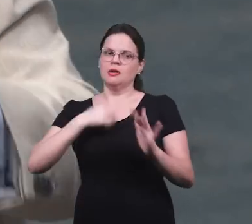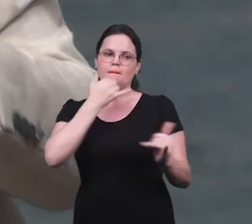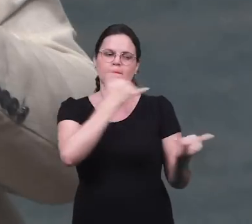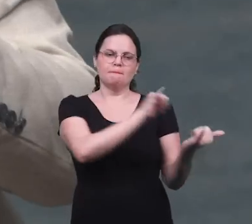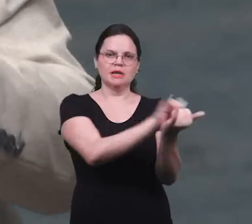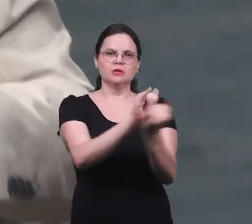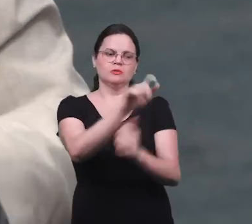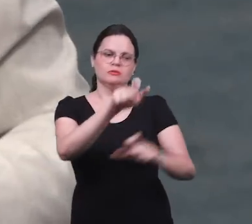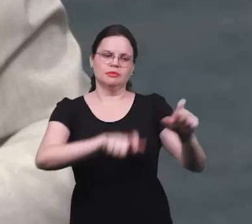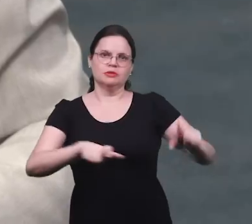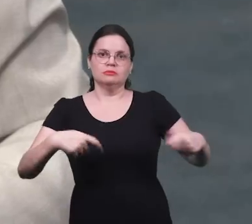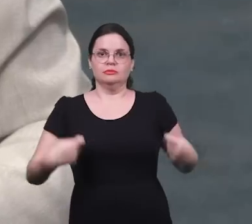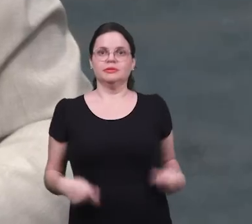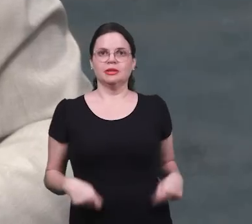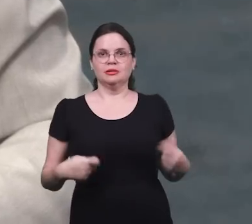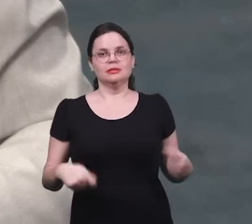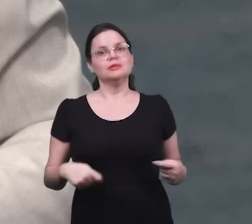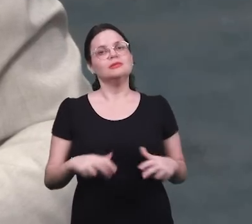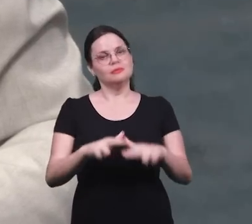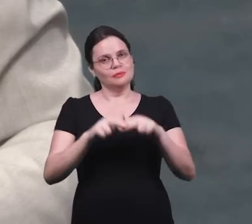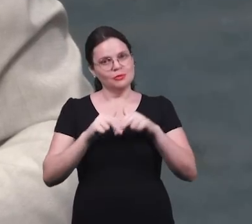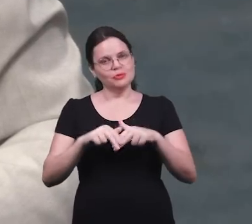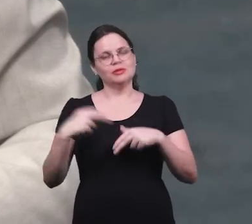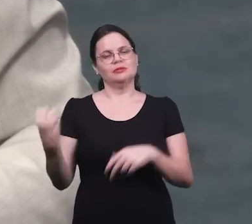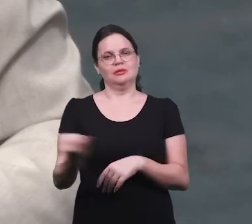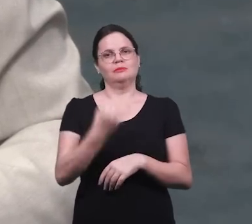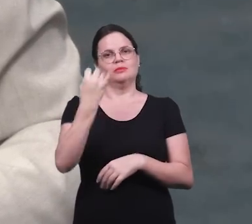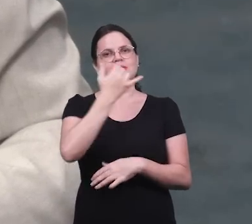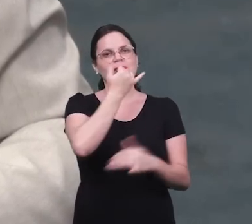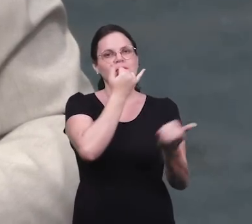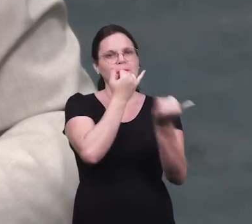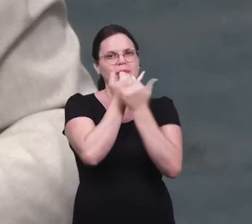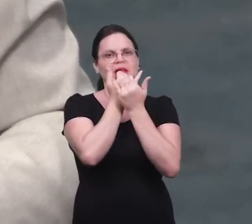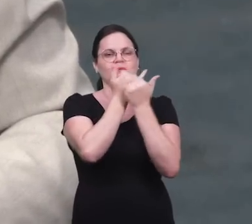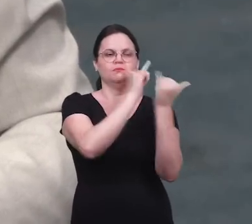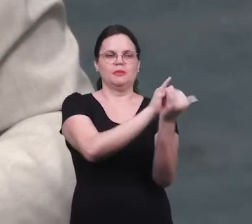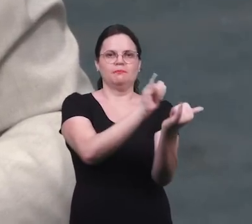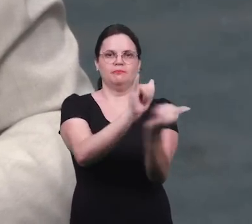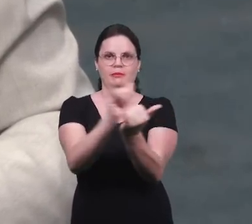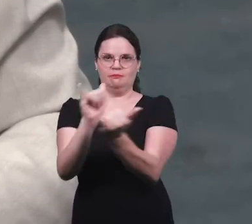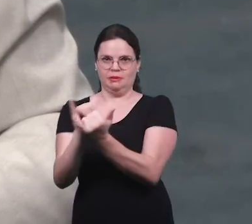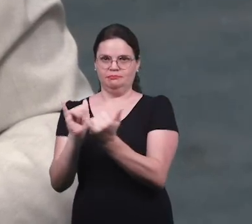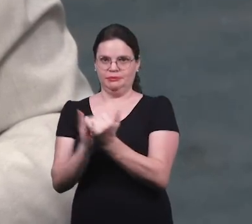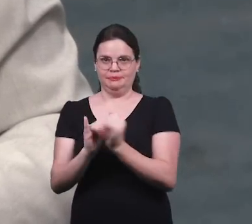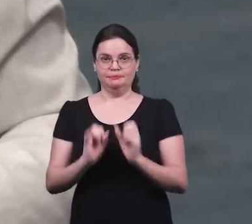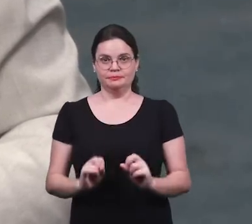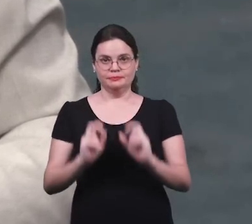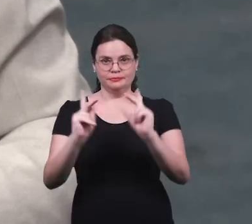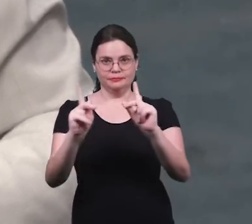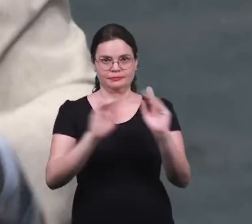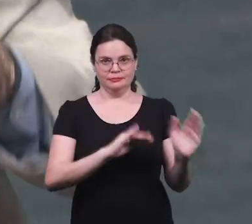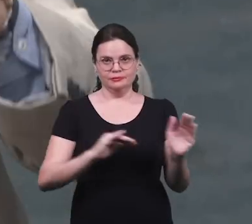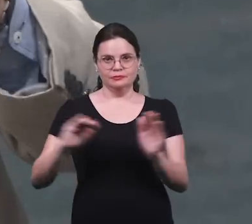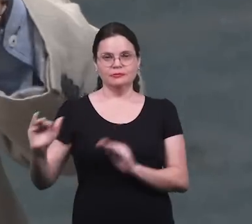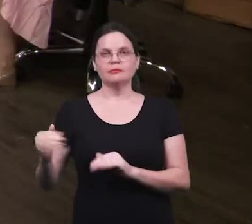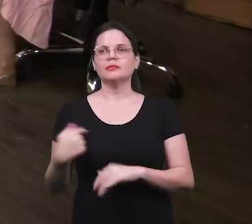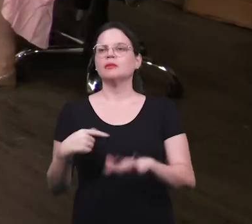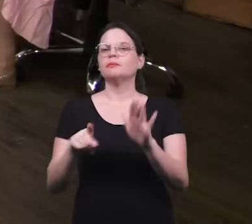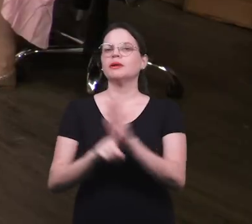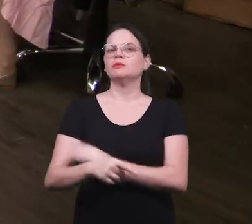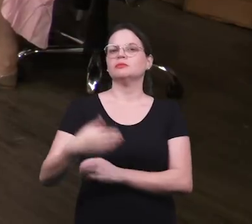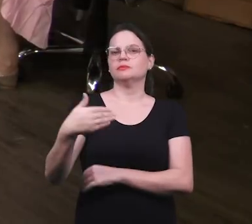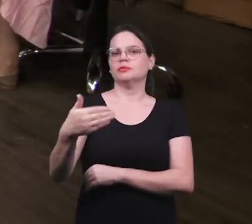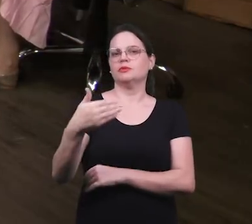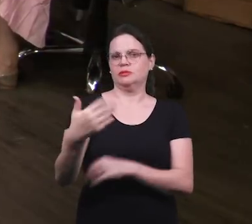ofendido. Então, por isso, a importância do perdão. Amém. Muito bem. Vamos continuar. A próxima pergunta aqui no